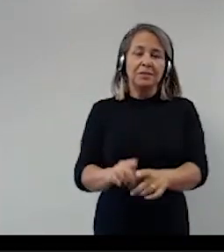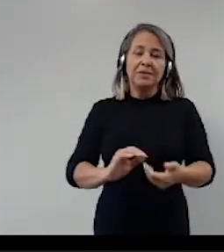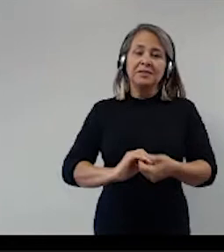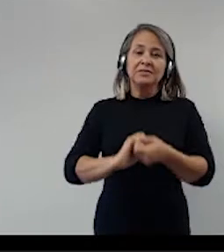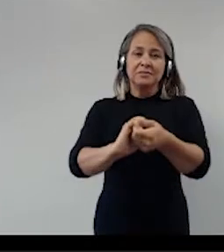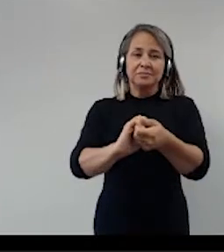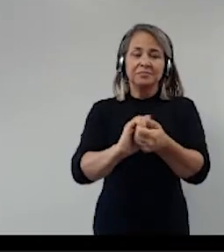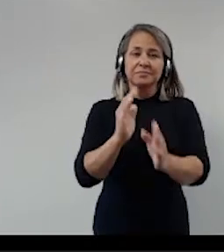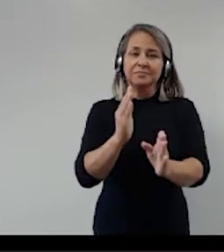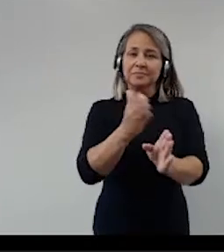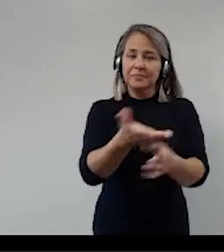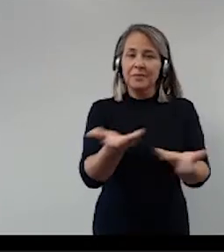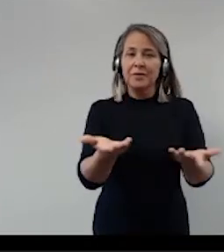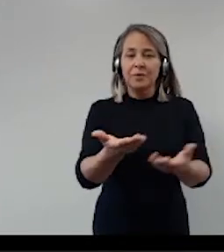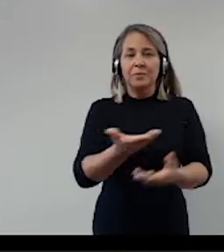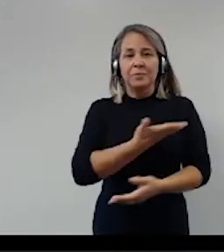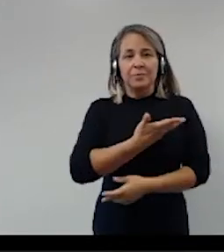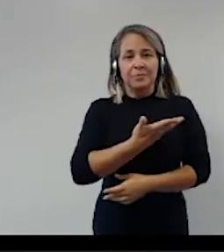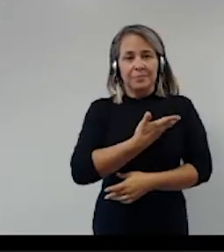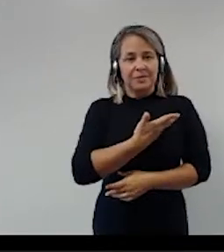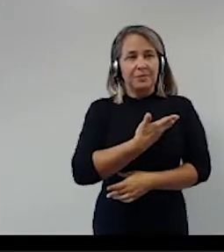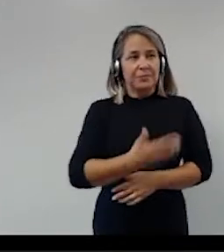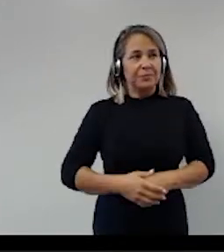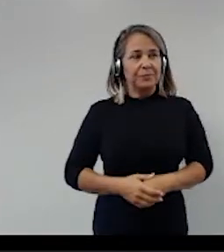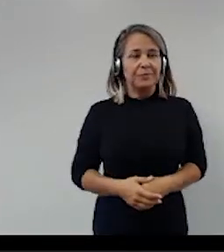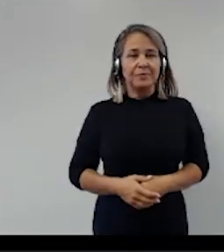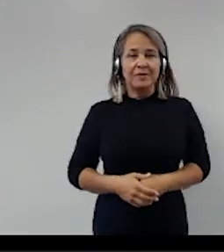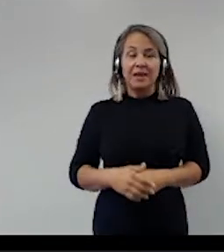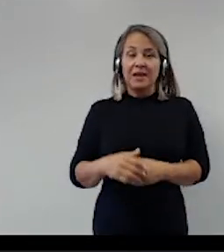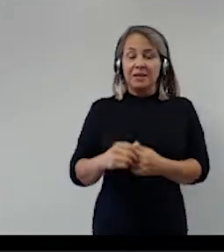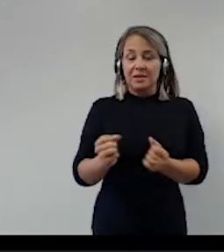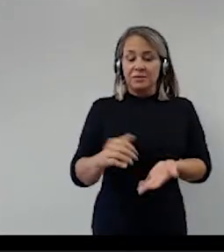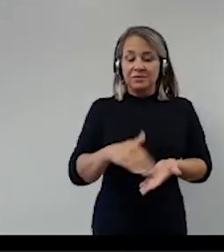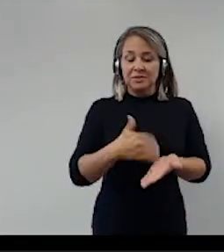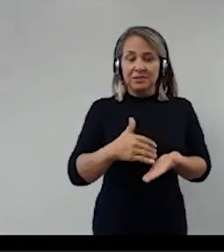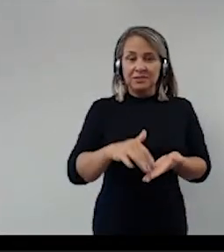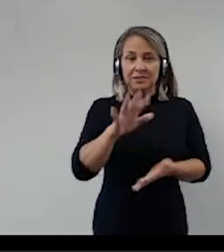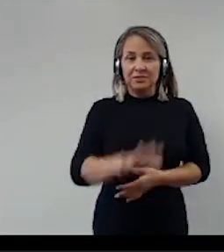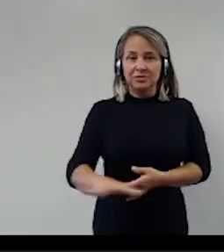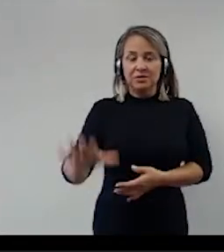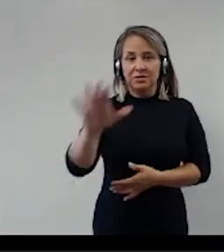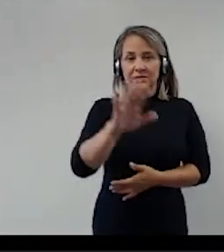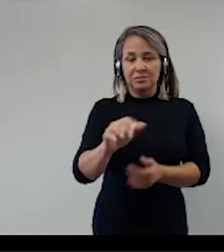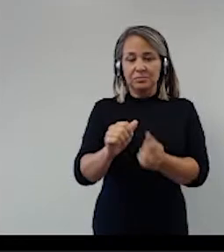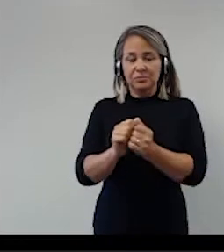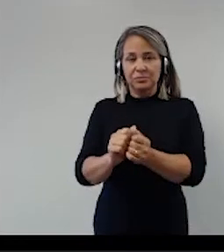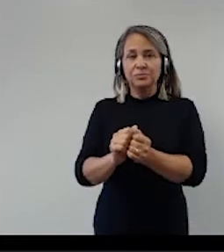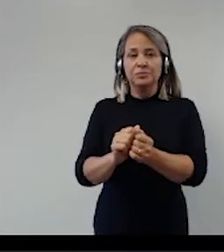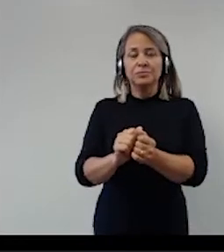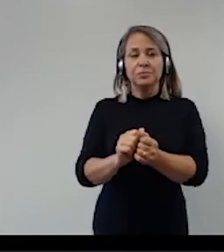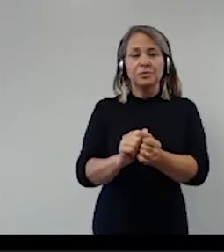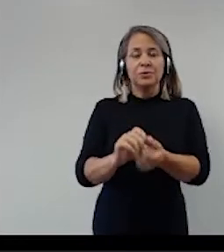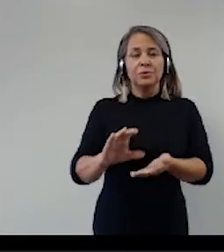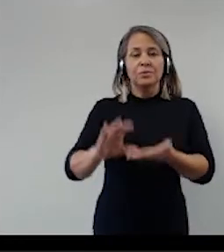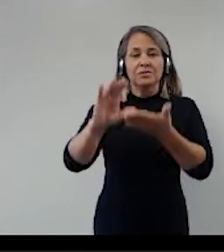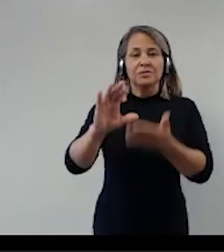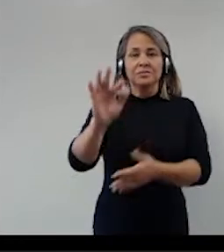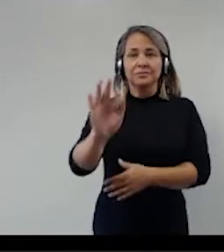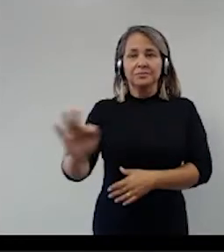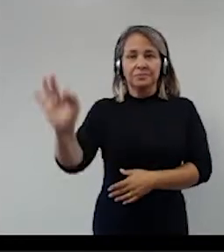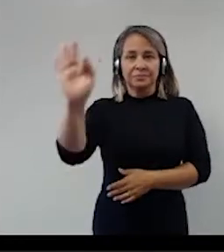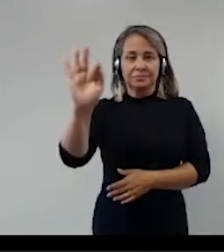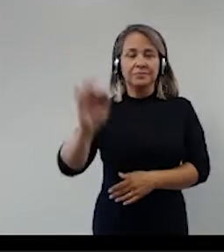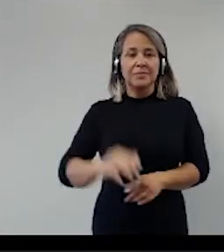pessoa do meu ilustre amigo Ari Raguiante Neto, secretário-geral adjunto do Conselho Federal. Congratulo também a diretoria da